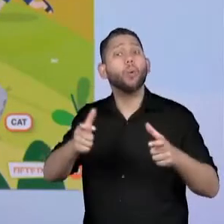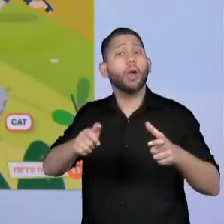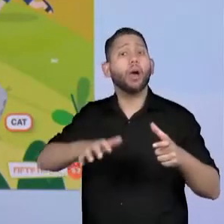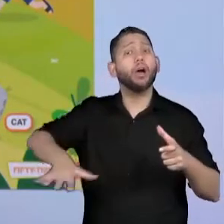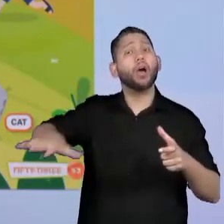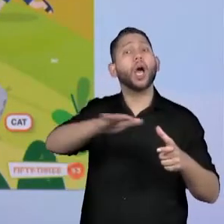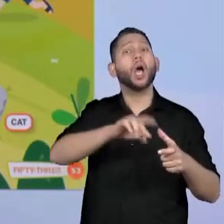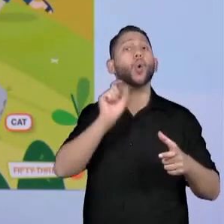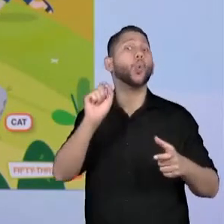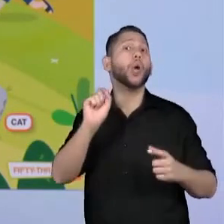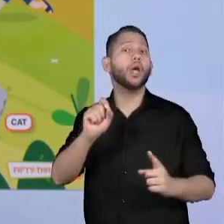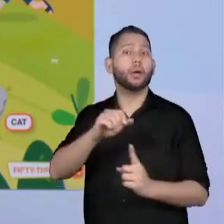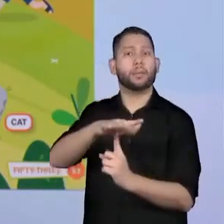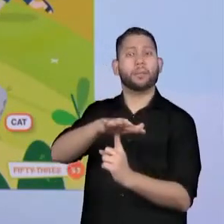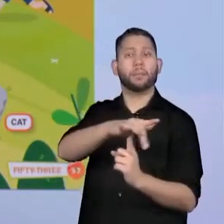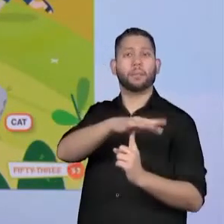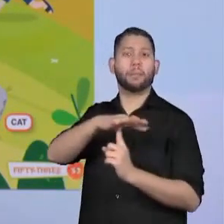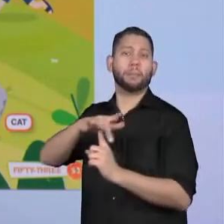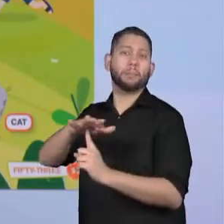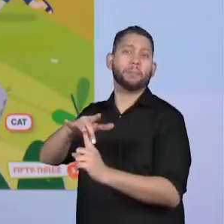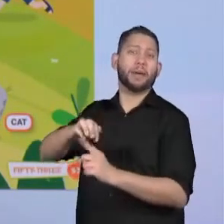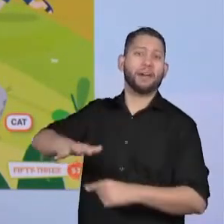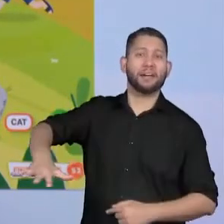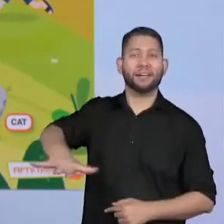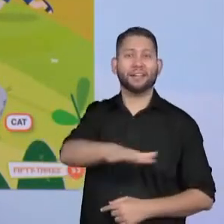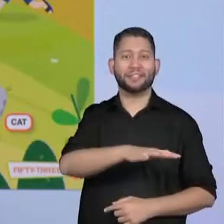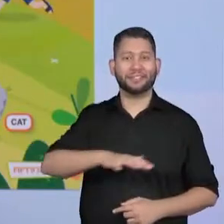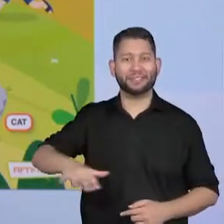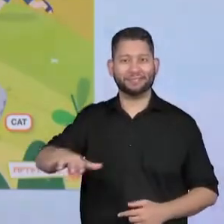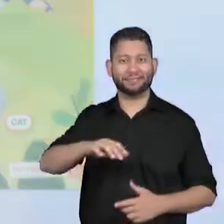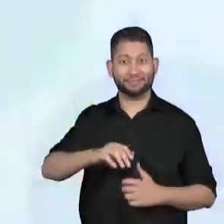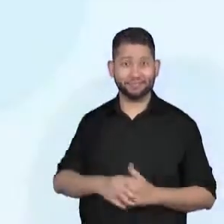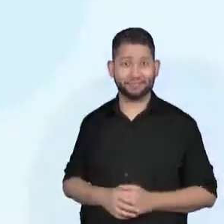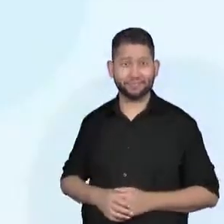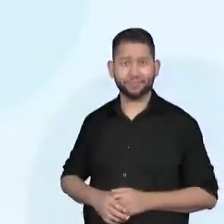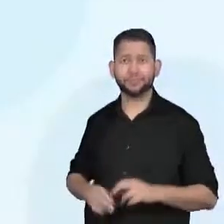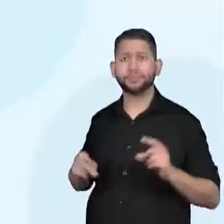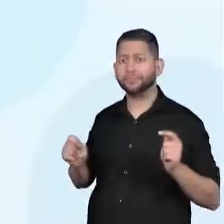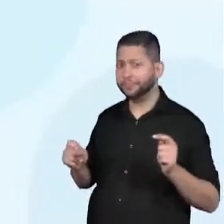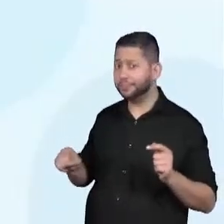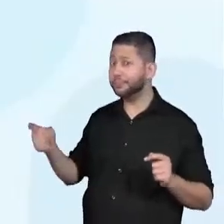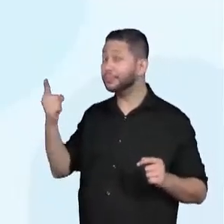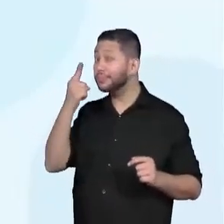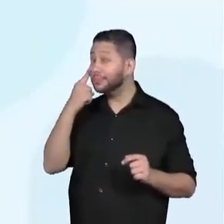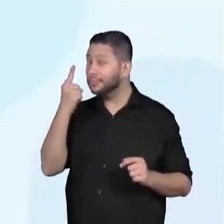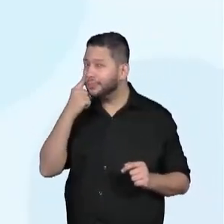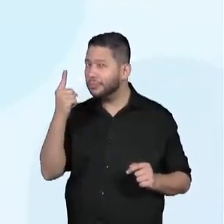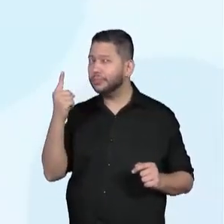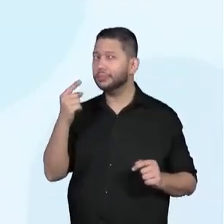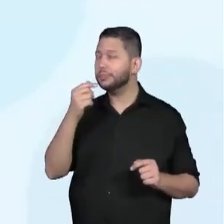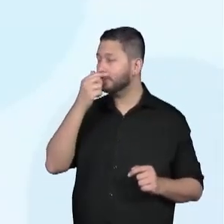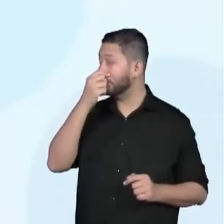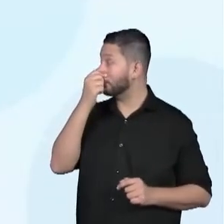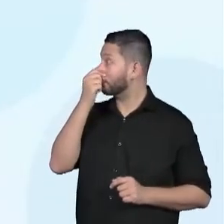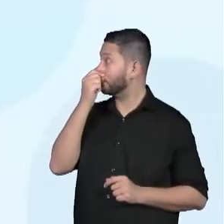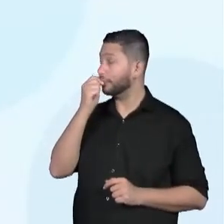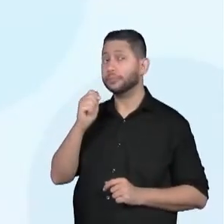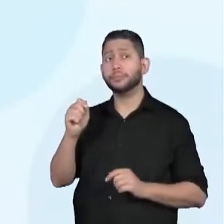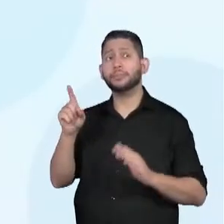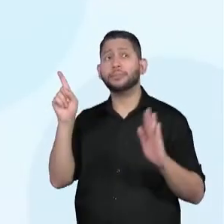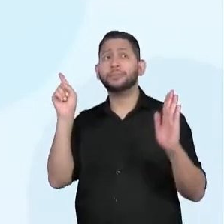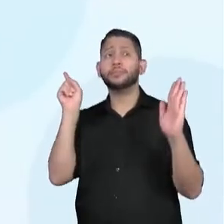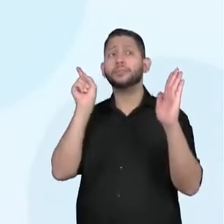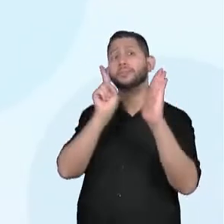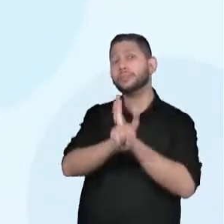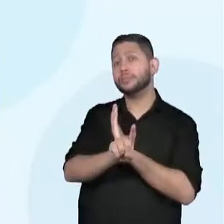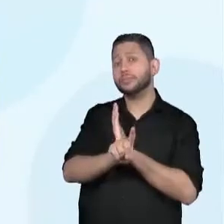So, at the park, Unit 6. Vamos dar uma olhada um pouquinho mais de perto nela e eu vou fazer uma pergunta e você vai